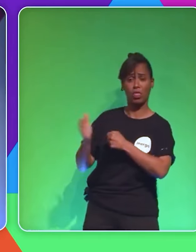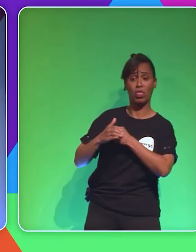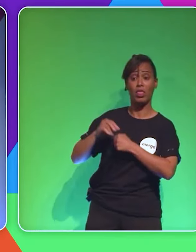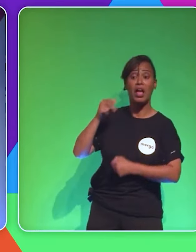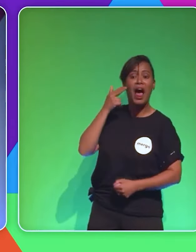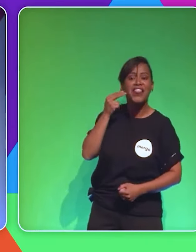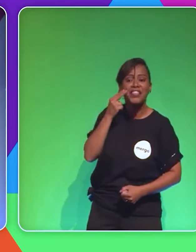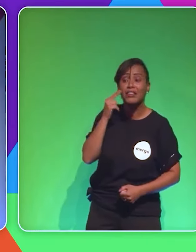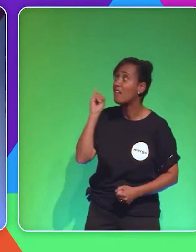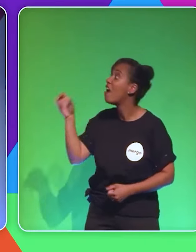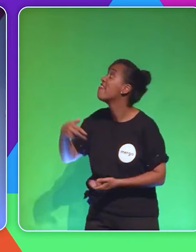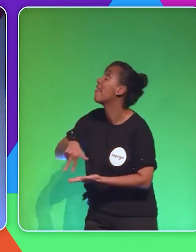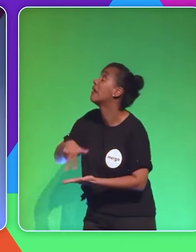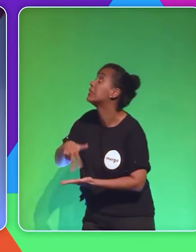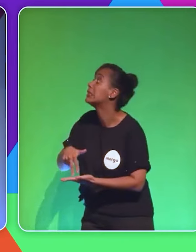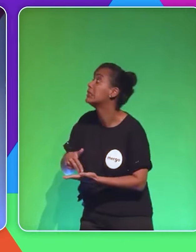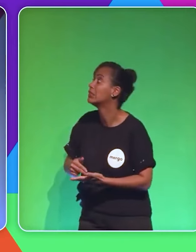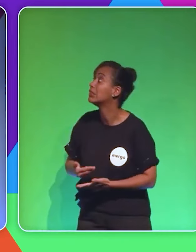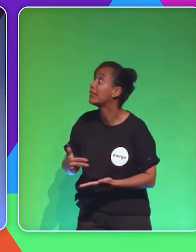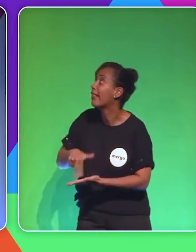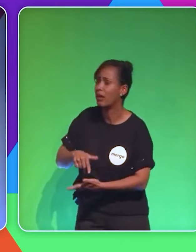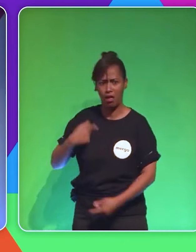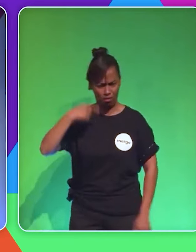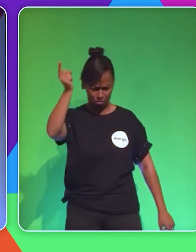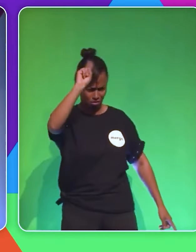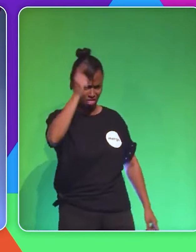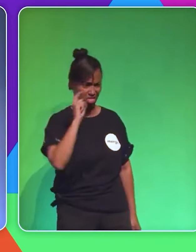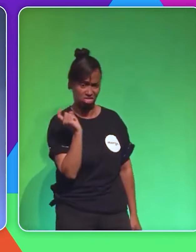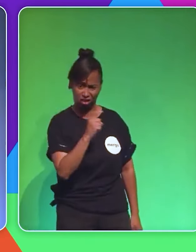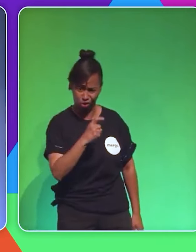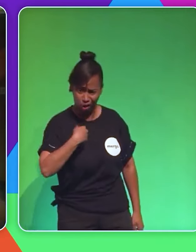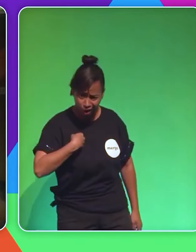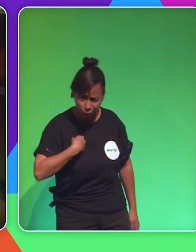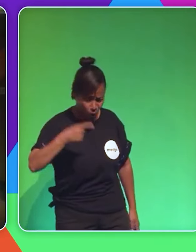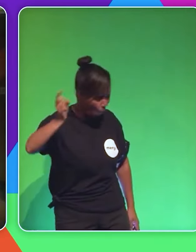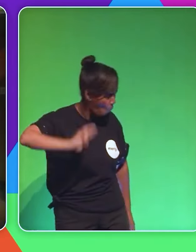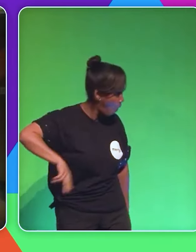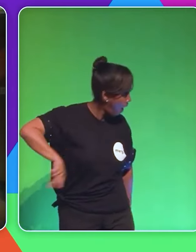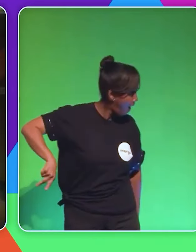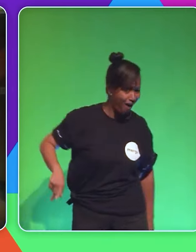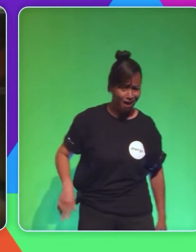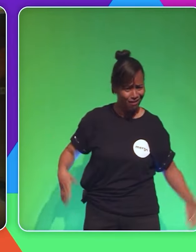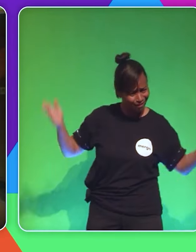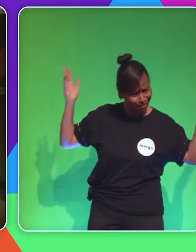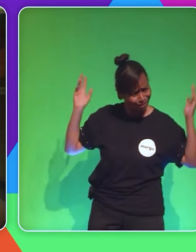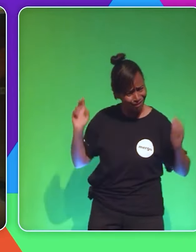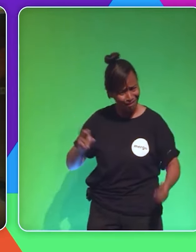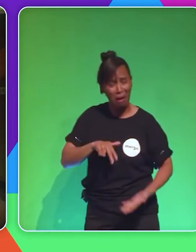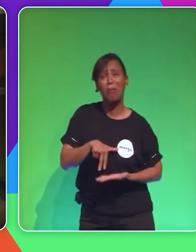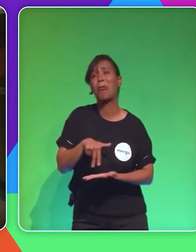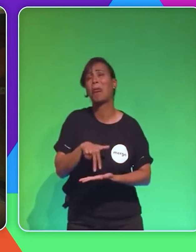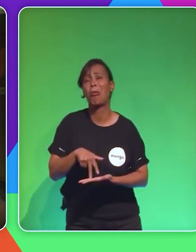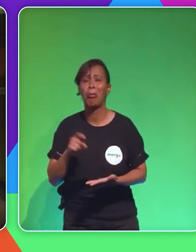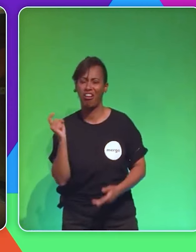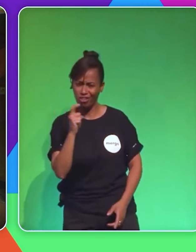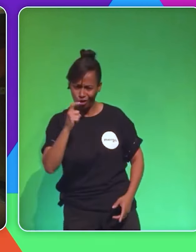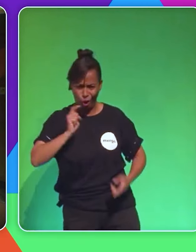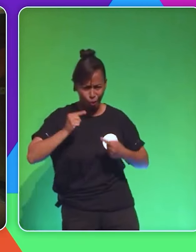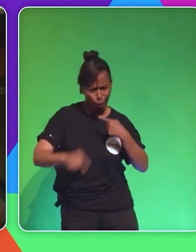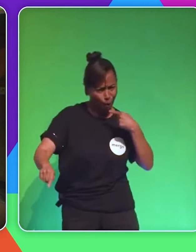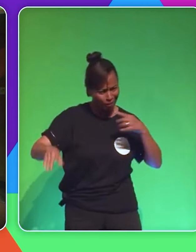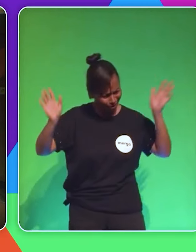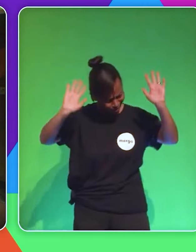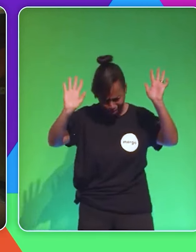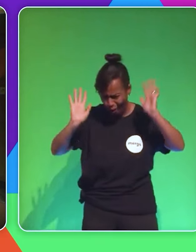fundindo aqui para eu dançar você acha não sou tiktoker sou youtuber V não rola não